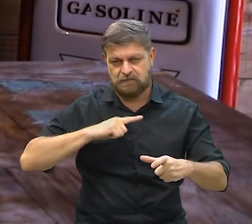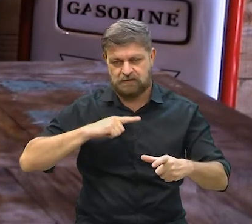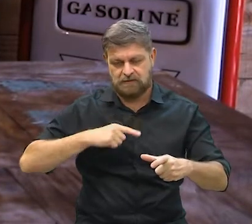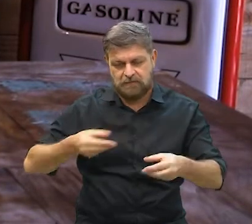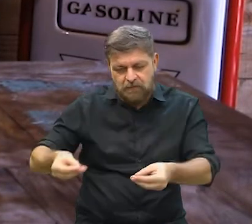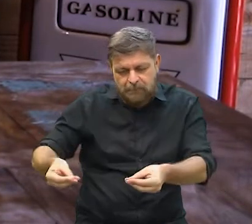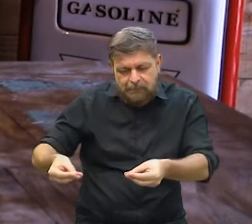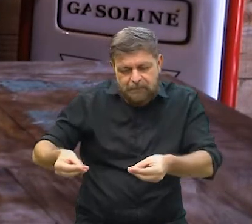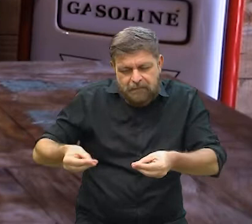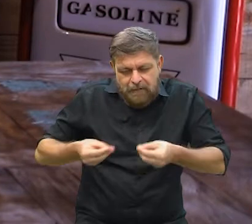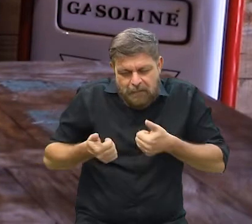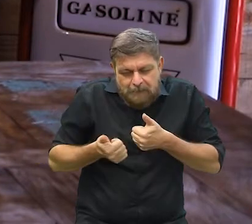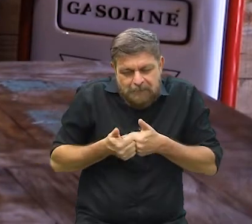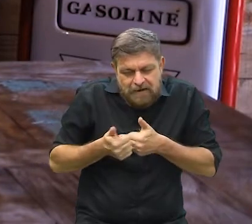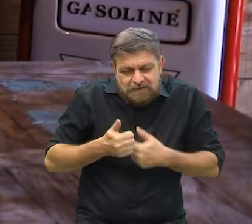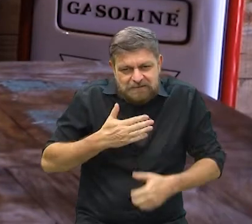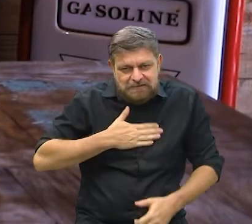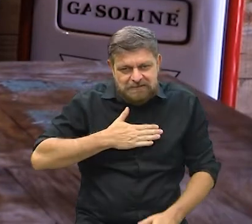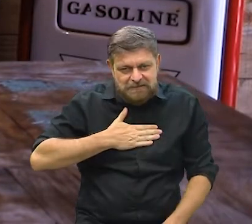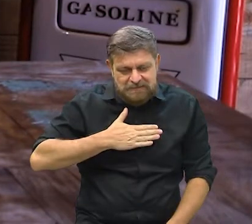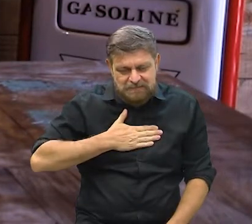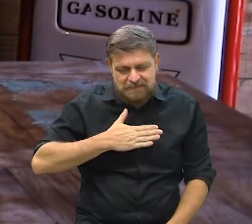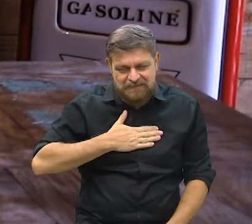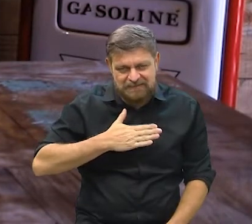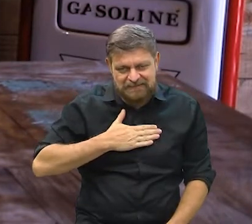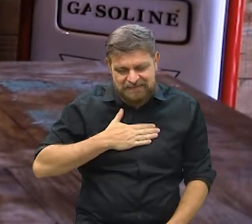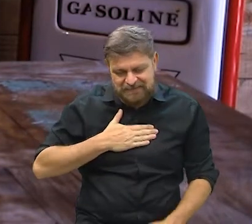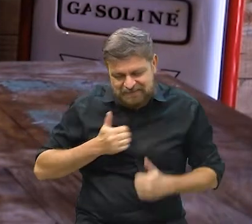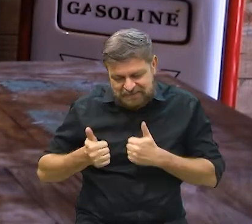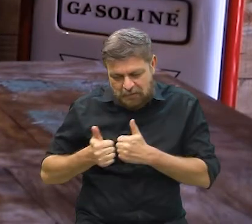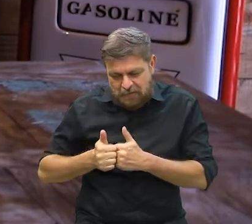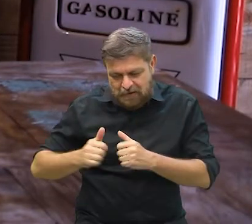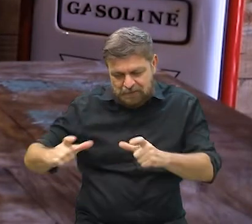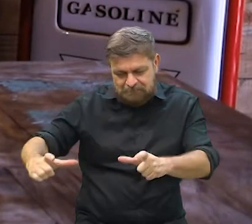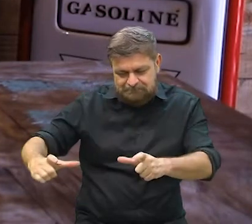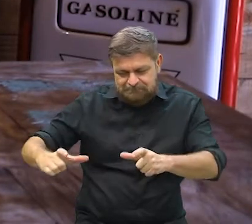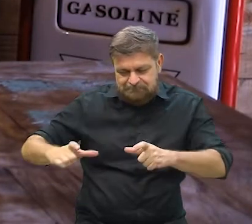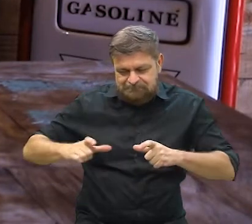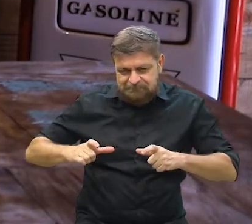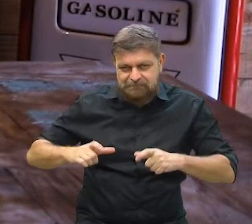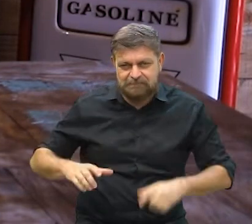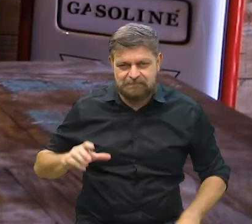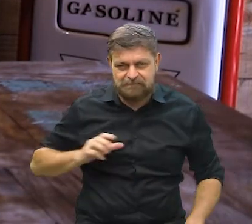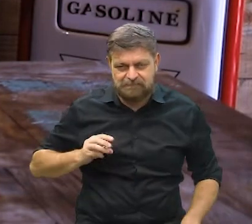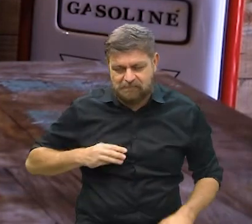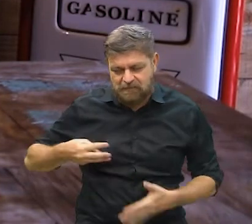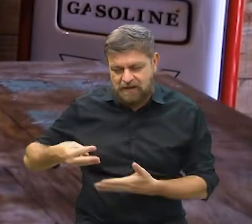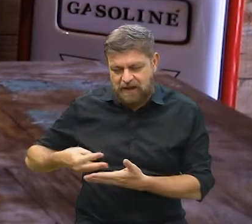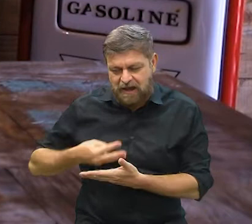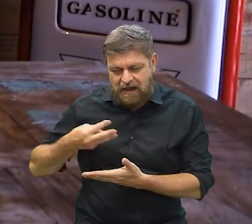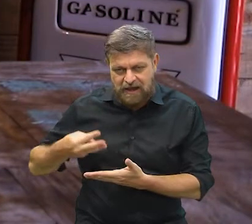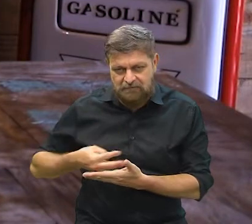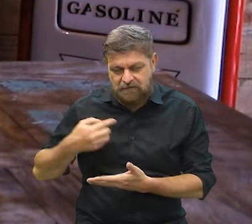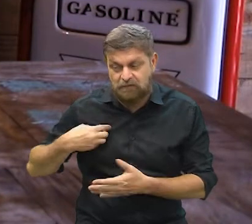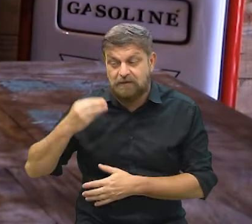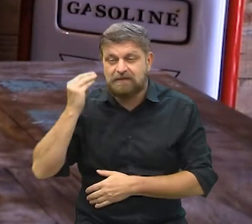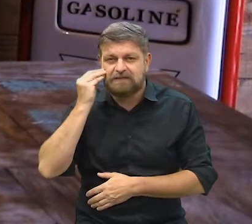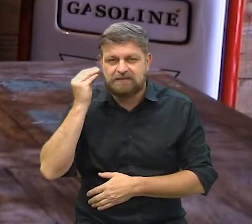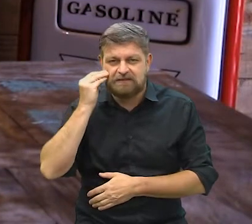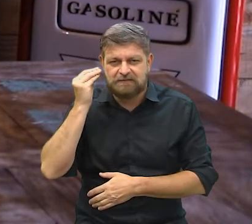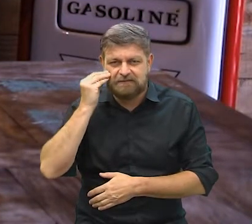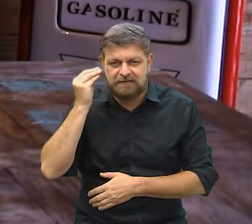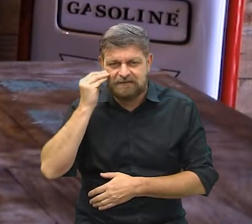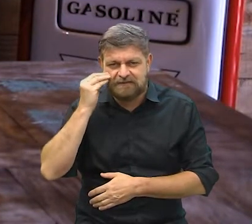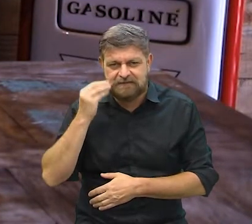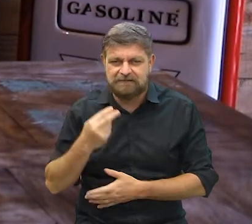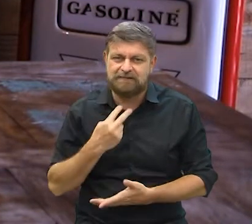puxar ela aqui para o meu lado, chefe. Deixar ela aqui bem mais pertinho. Vou pegar o talher. Enquanto eu vou experimentar, não dá